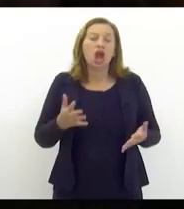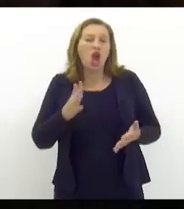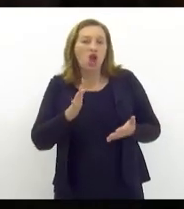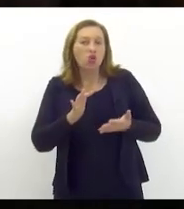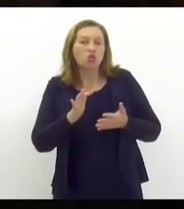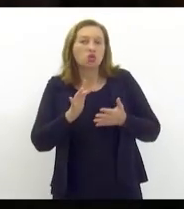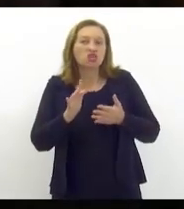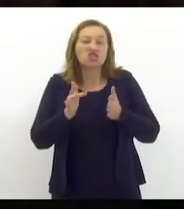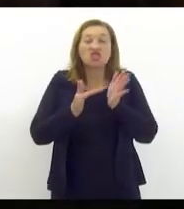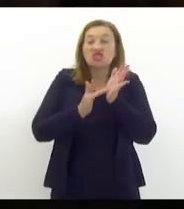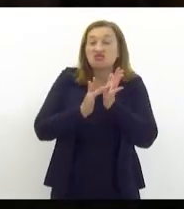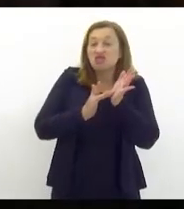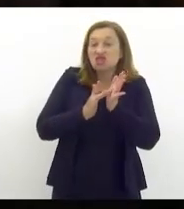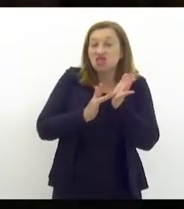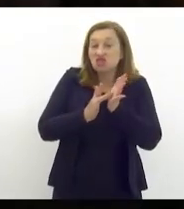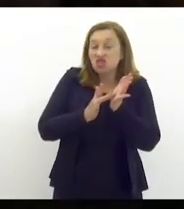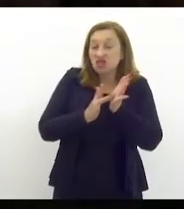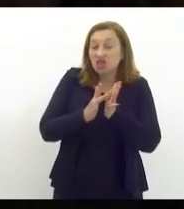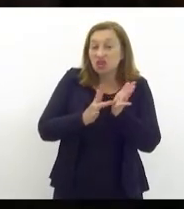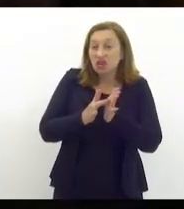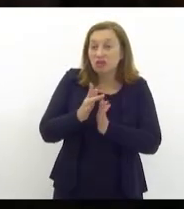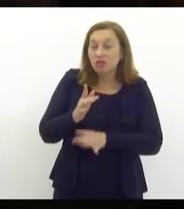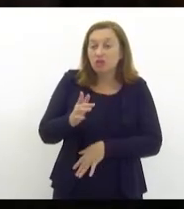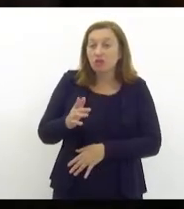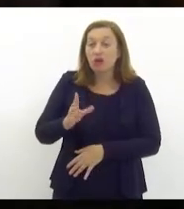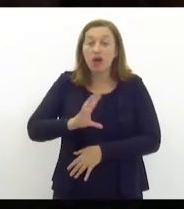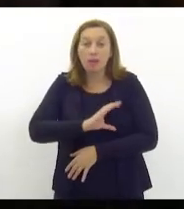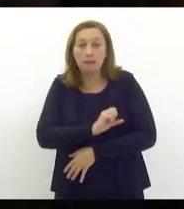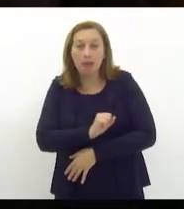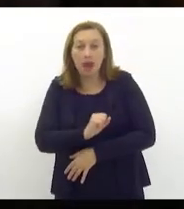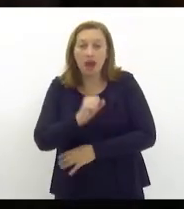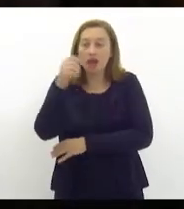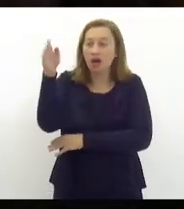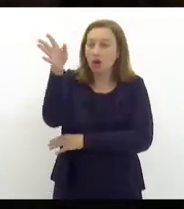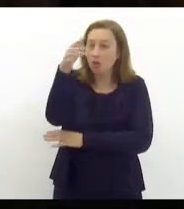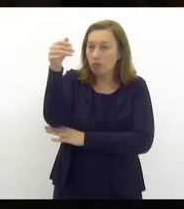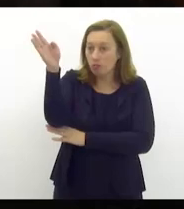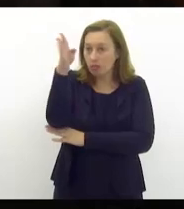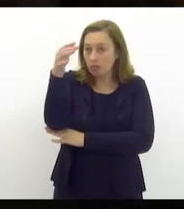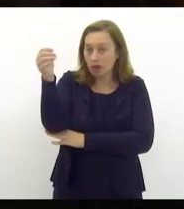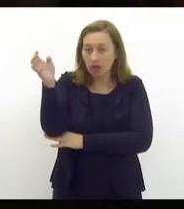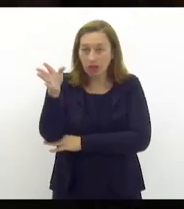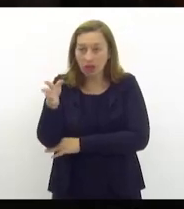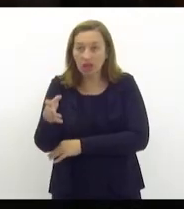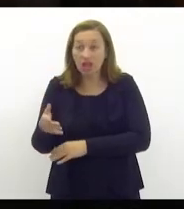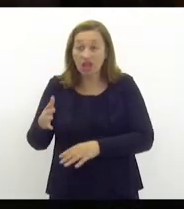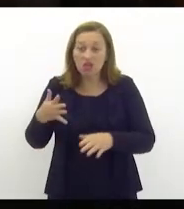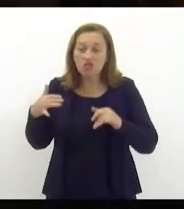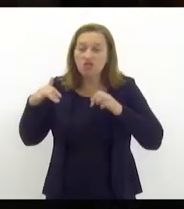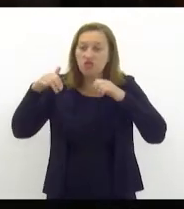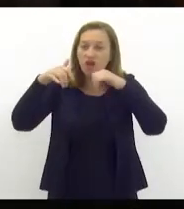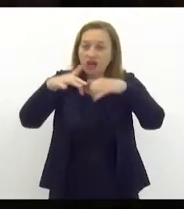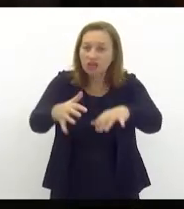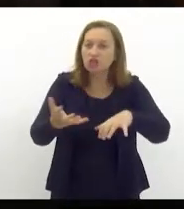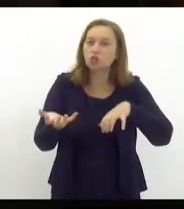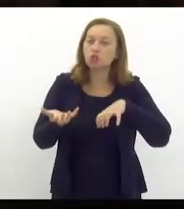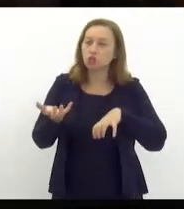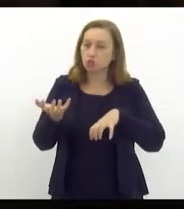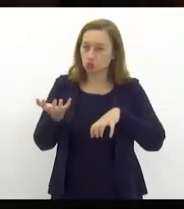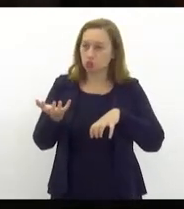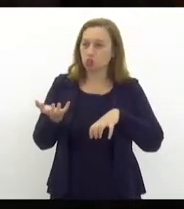patriotas invadiram o Congresso Nacional, invadiram a Praça dos Três Poderes, enfim,